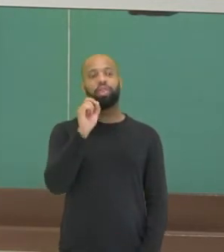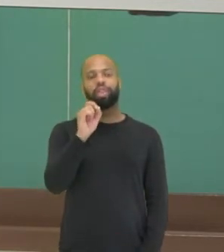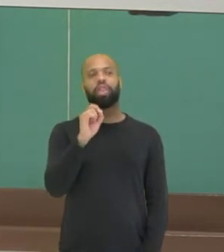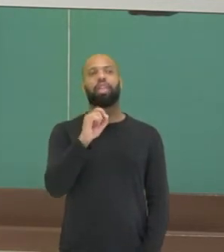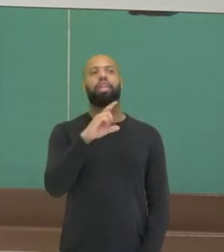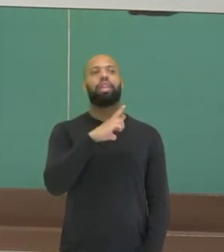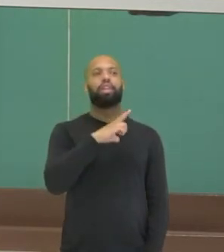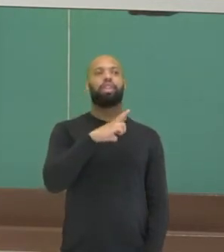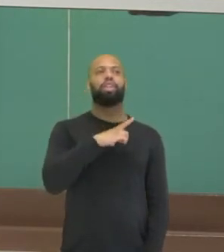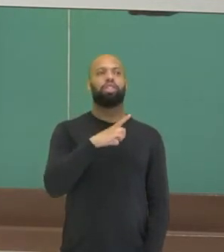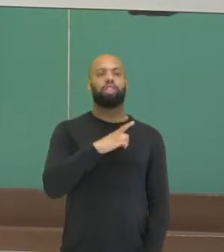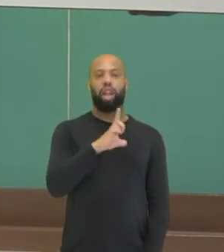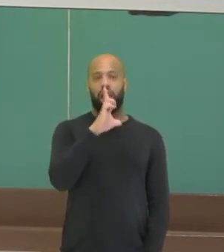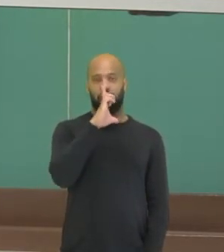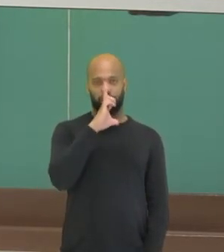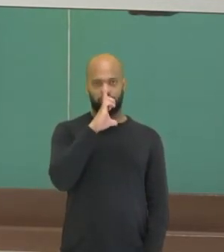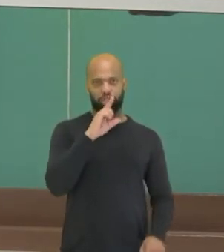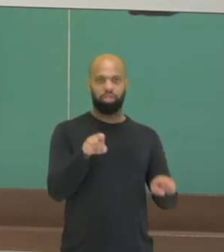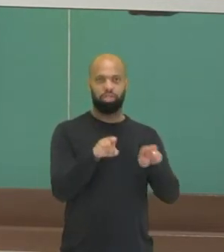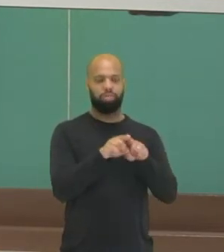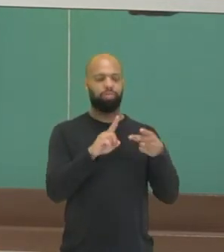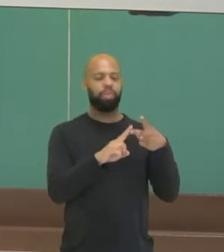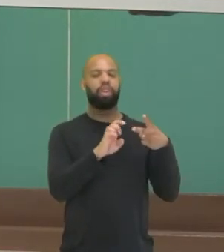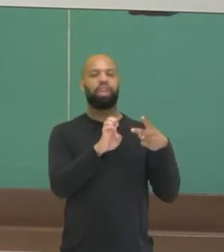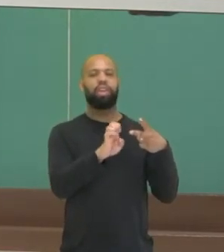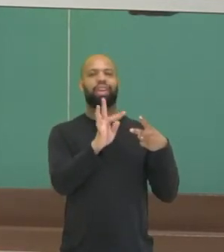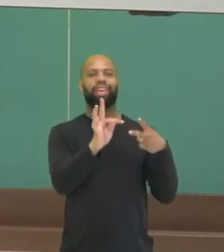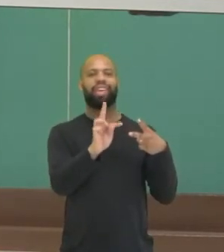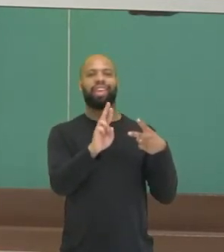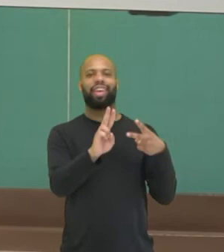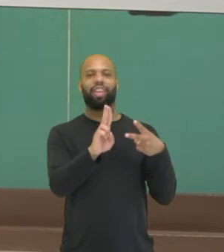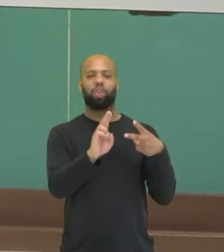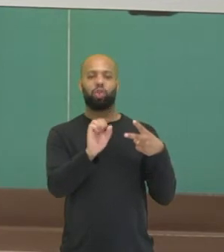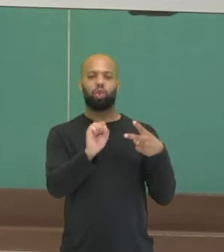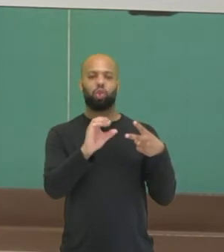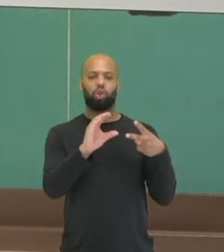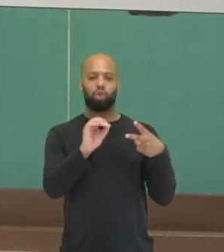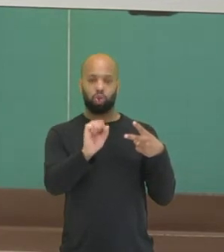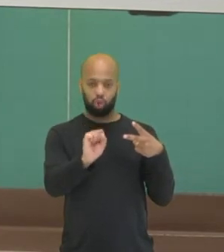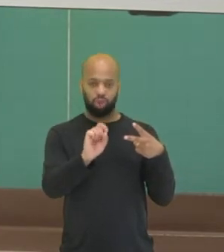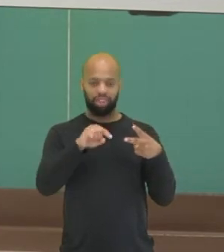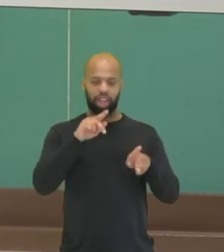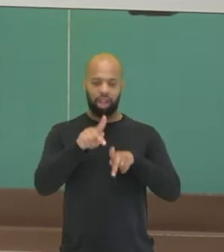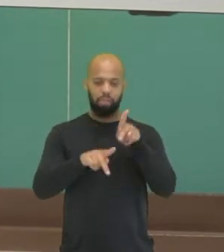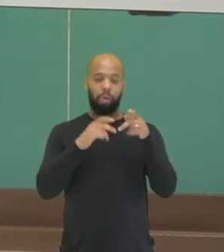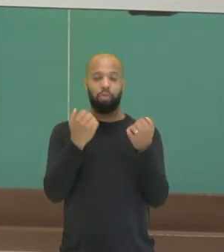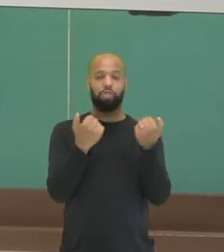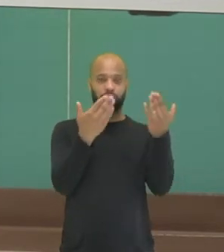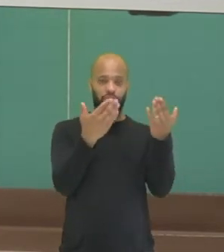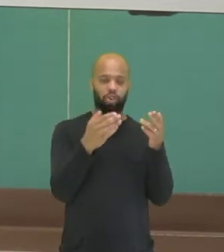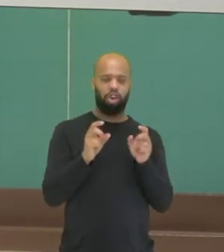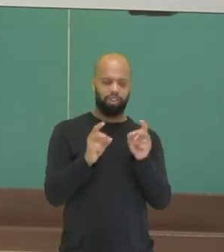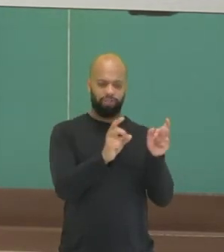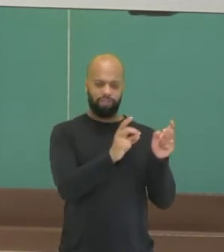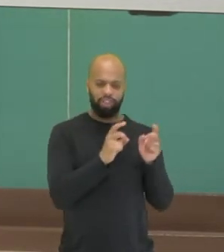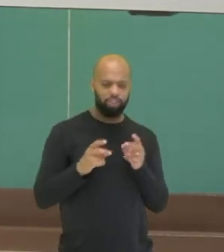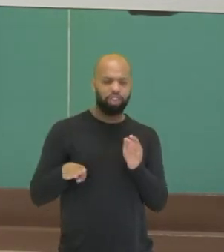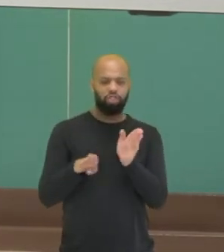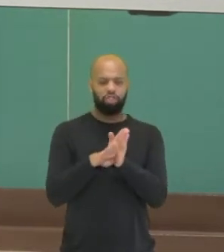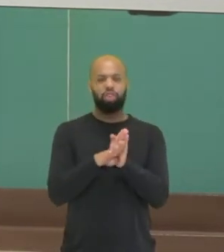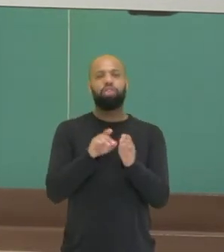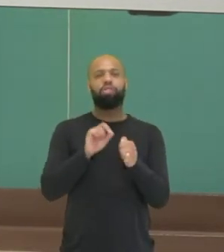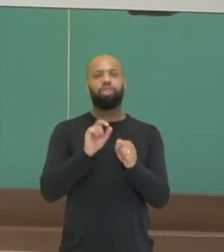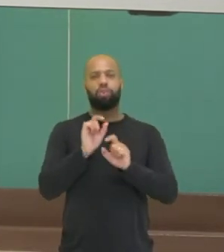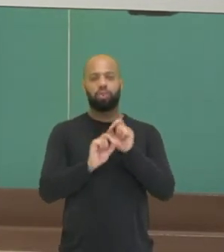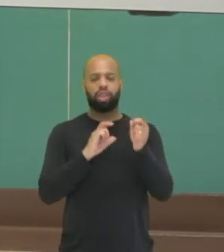existiam, além dos latinos, etruscos, que eram um povo de fora, comerciante, chegaram ali fazendo ali